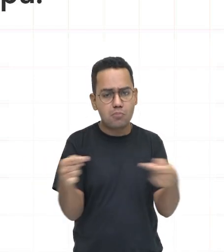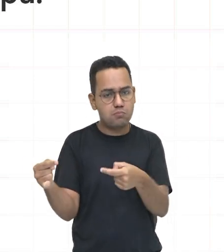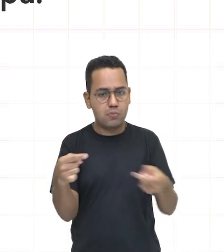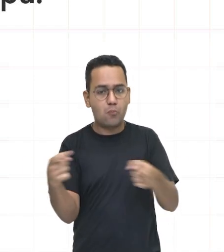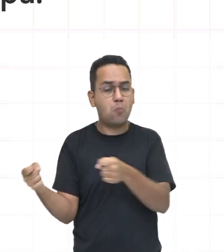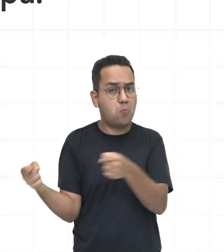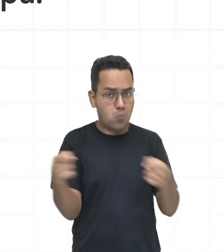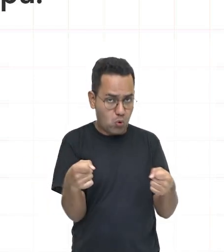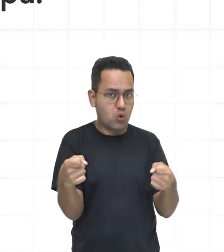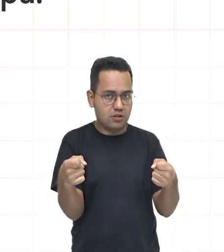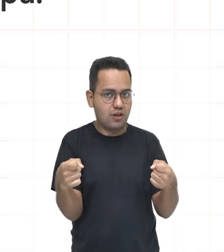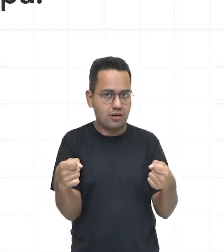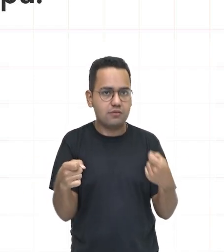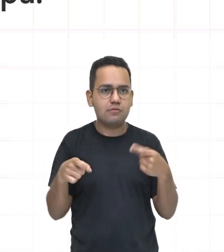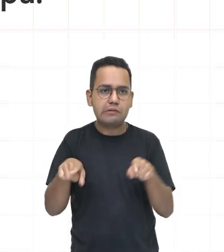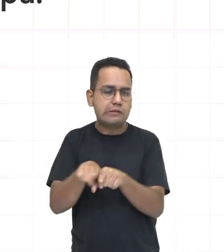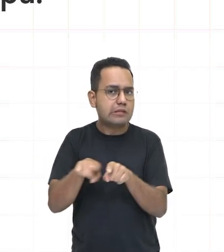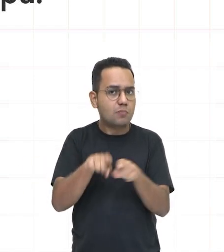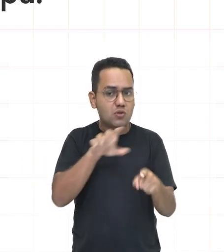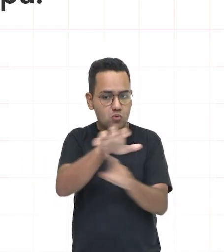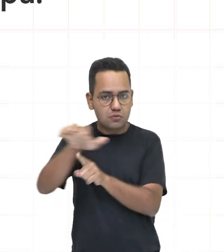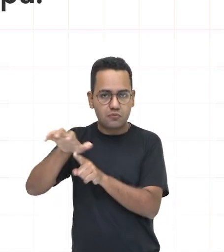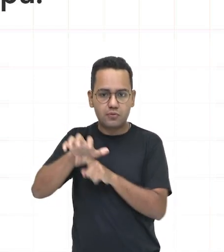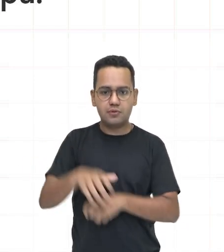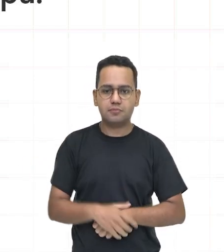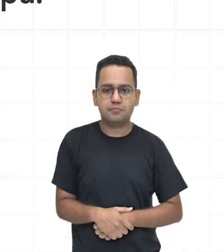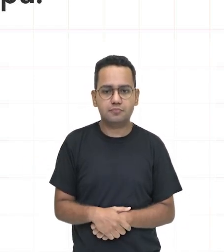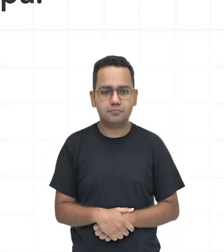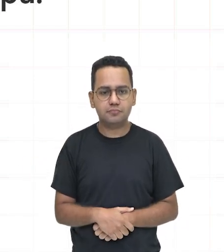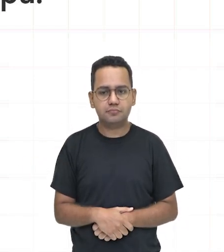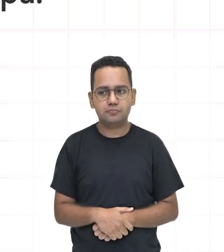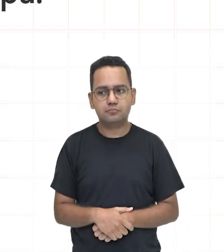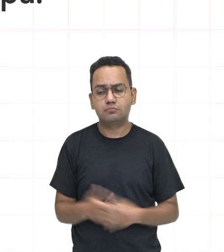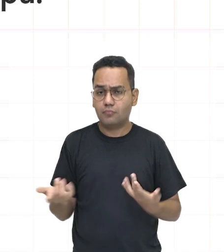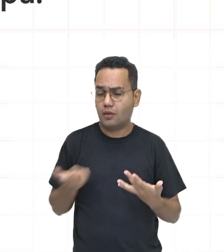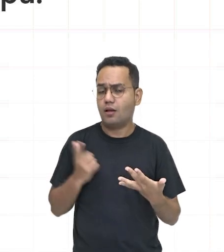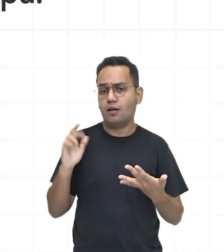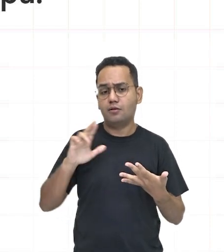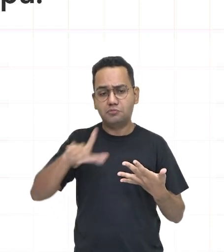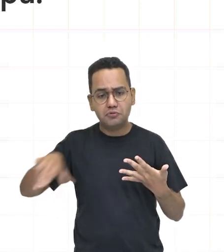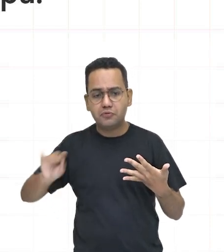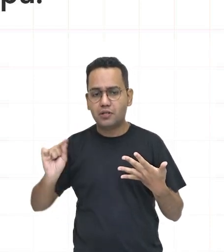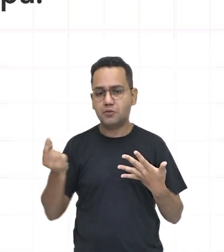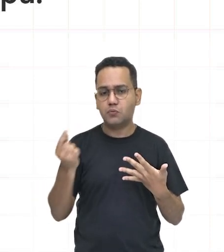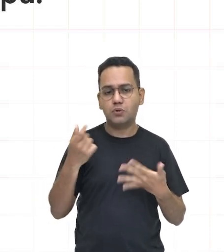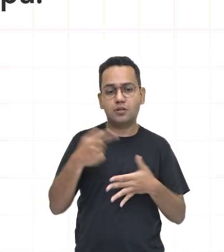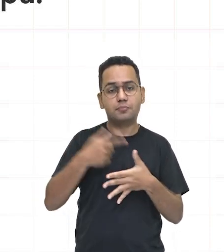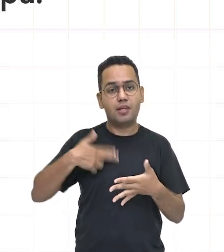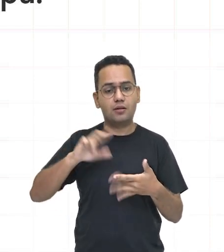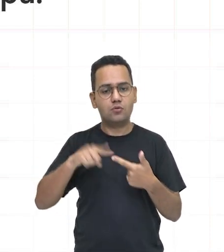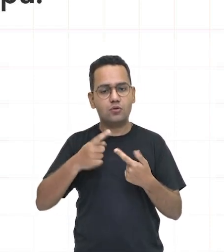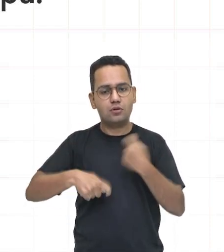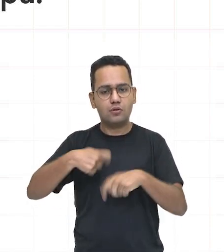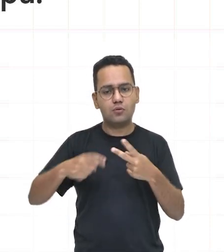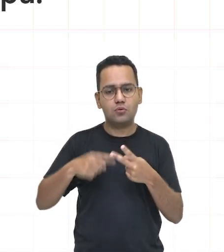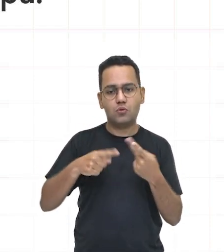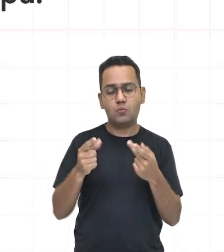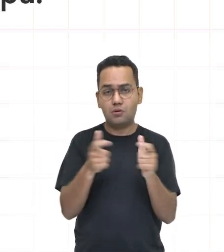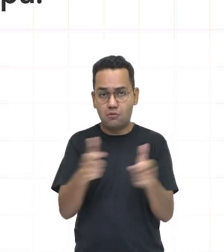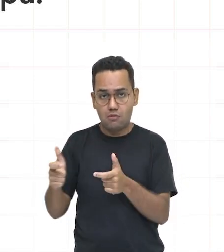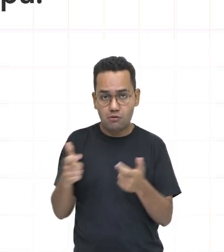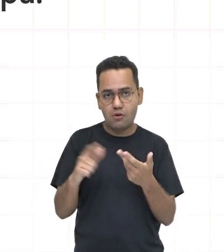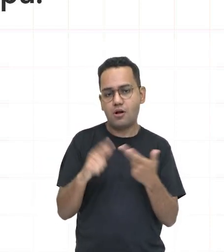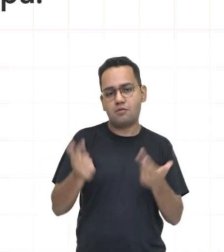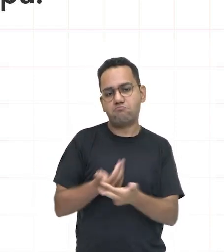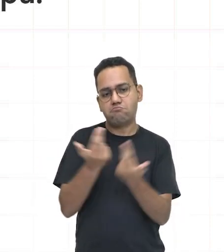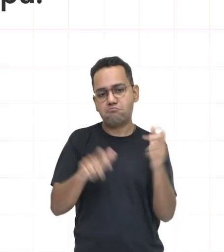e no mapa dos conflitos desses locais. As divergências religiosas, econômicas, territoriais e